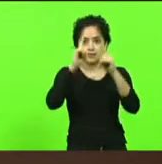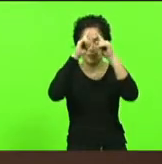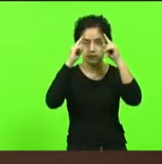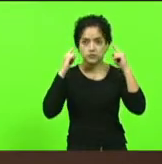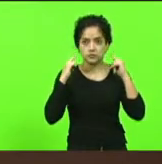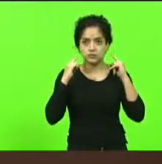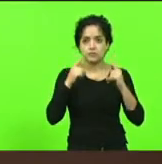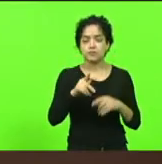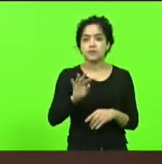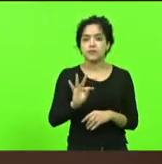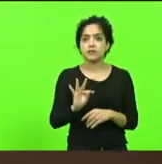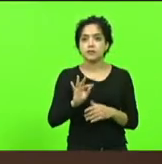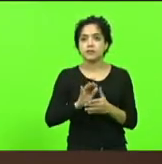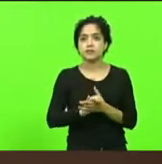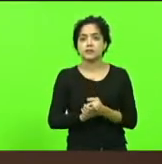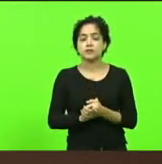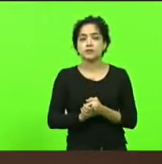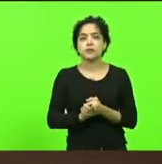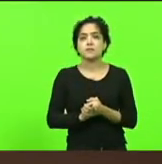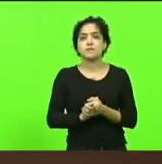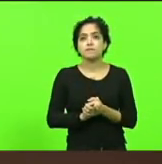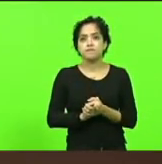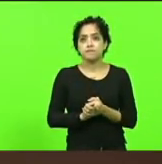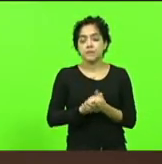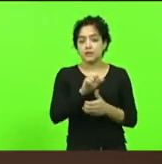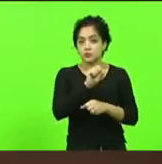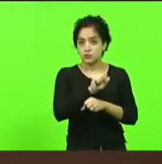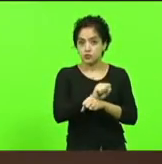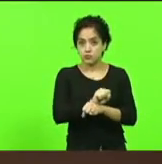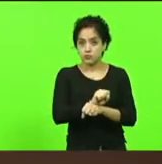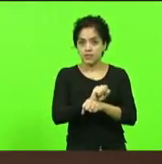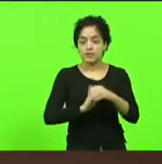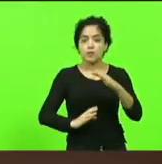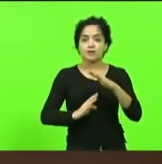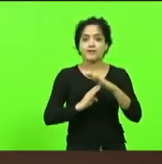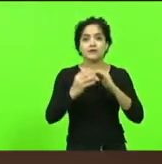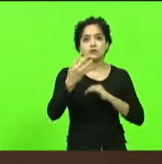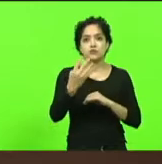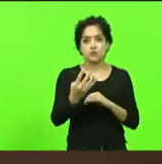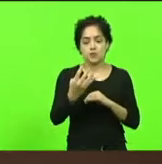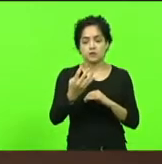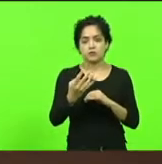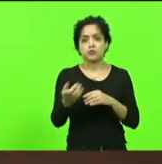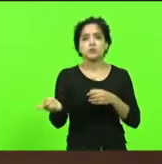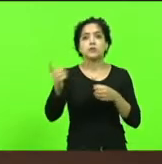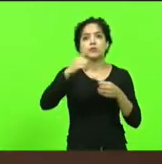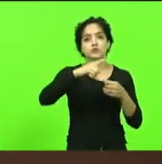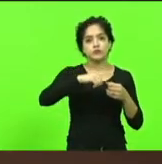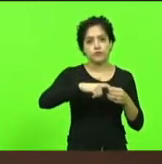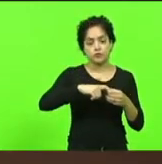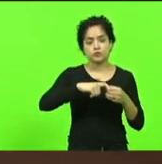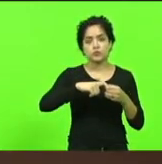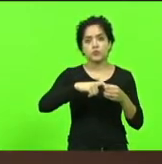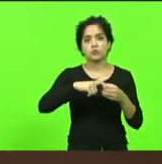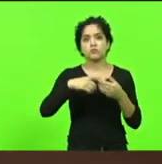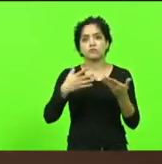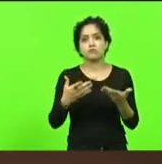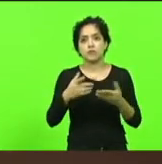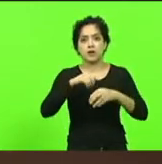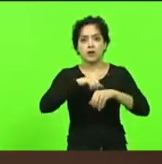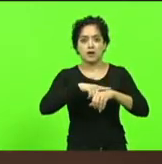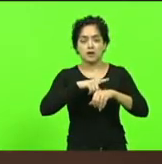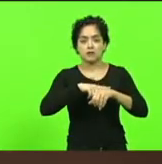do Partido dos Trabalhadores. Ato contínuo, o senhor presidente suspendeu a sessão até às 16 horas. Reaberta a sessão, o senhor